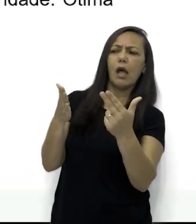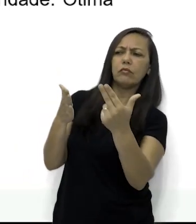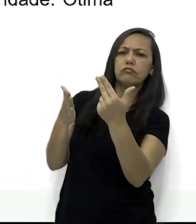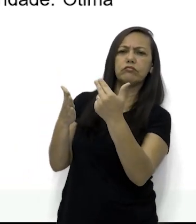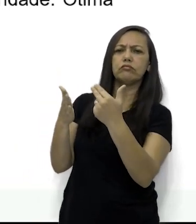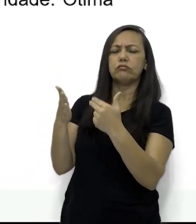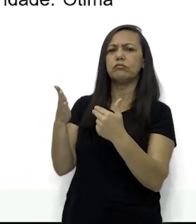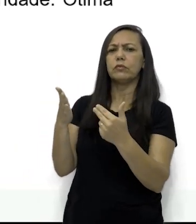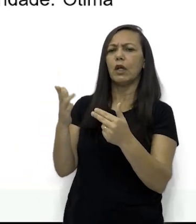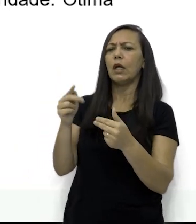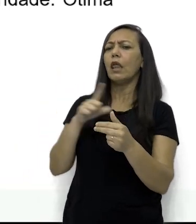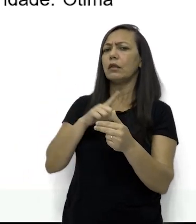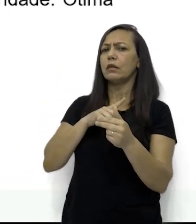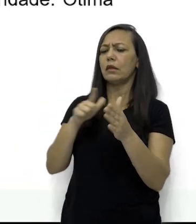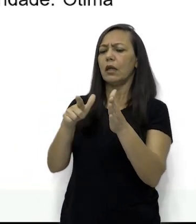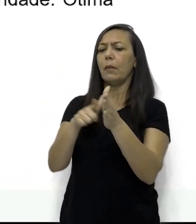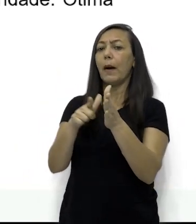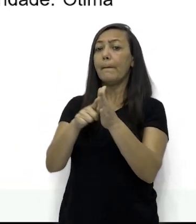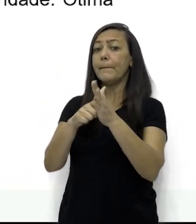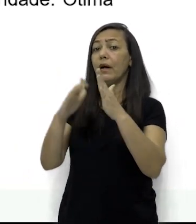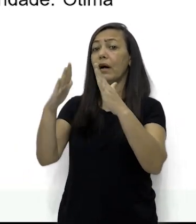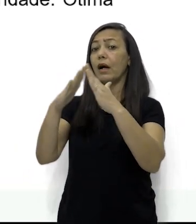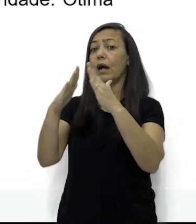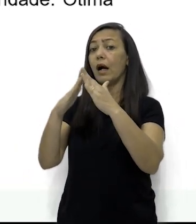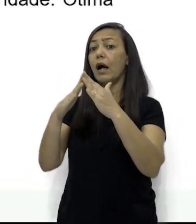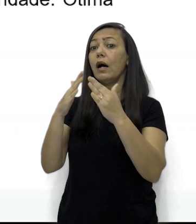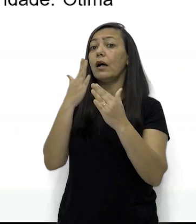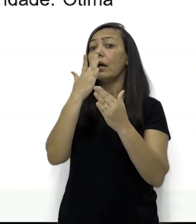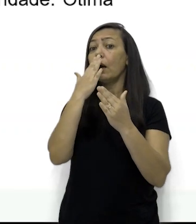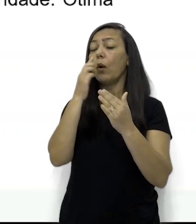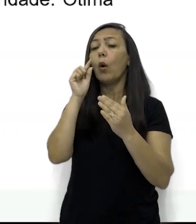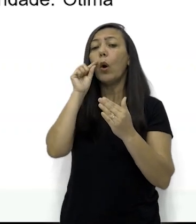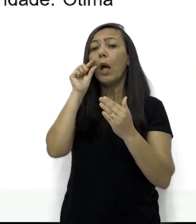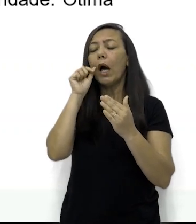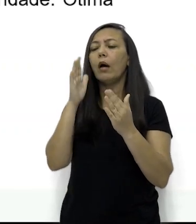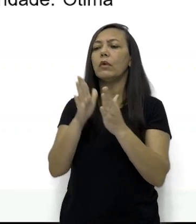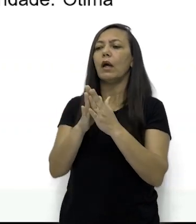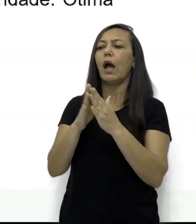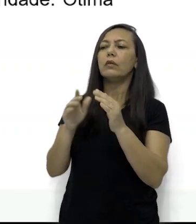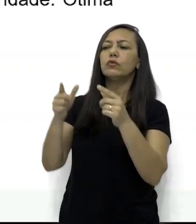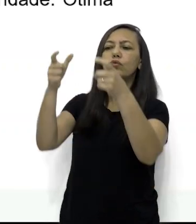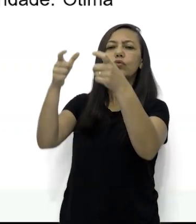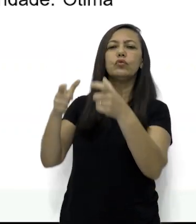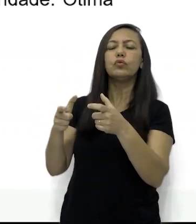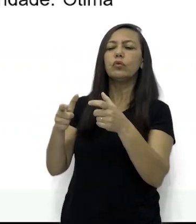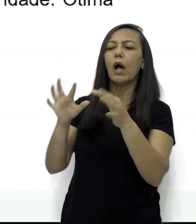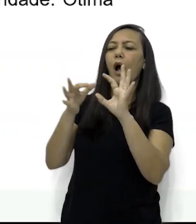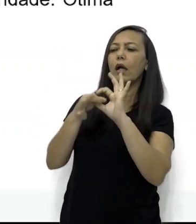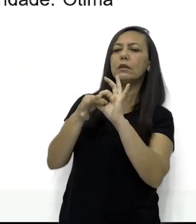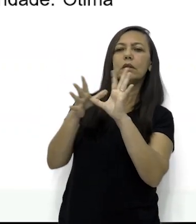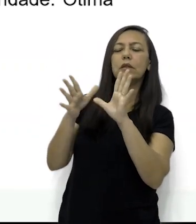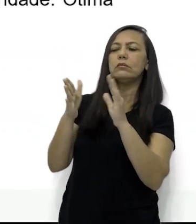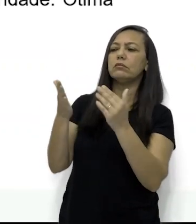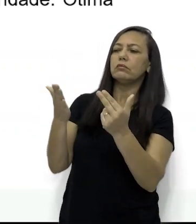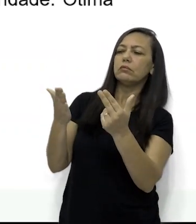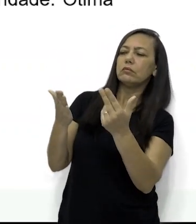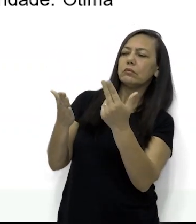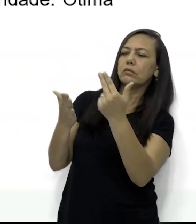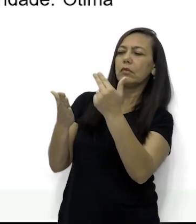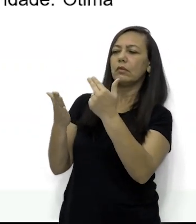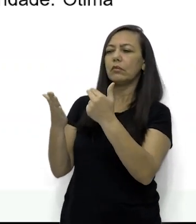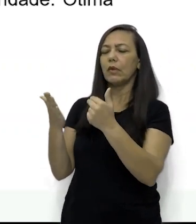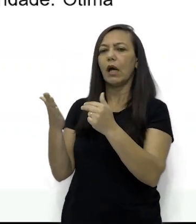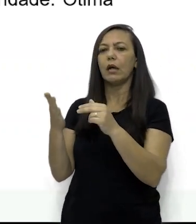arte com o material que vocês já têm em casa retratando esse tema. E aí, vocês vão considerar